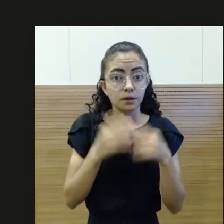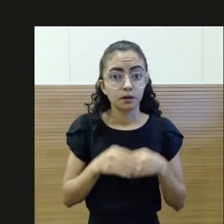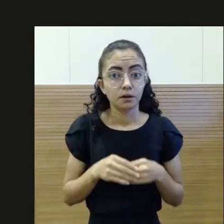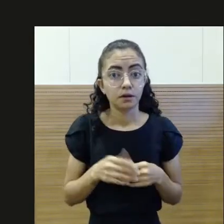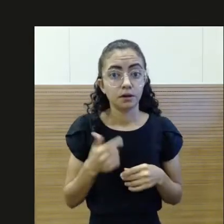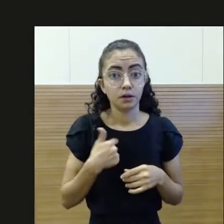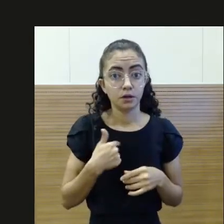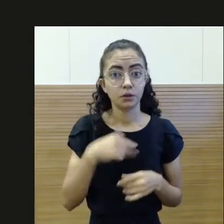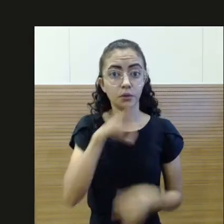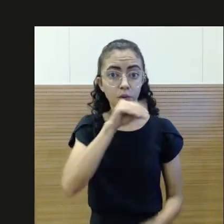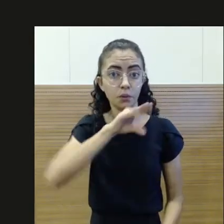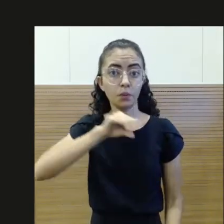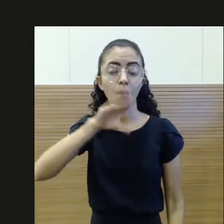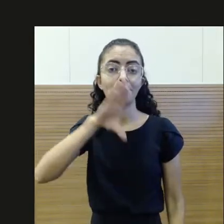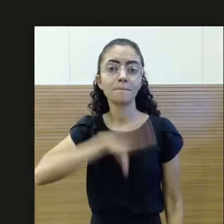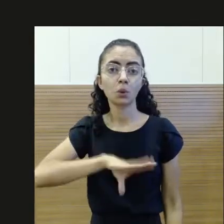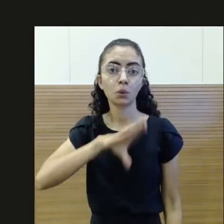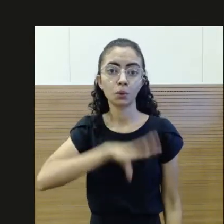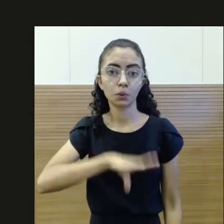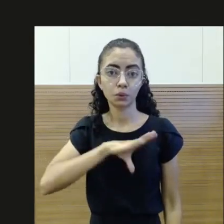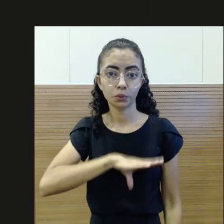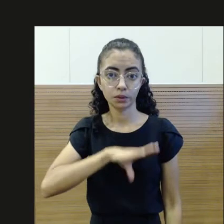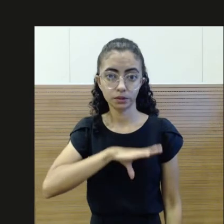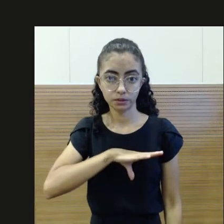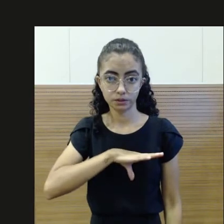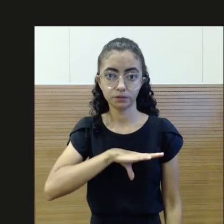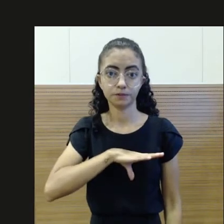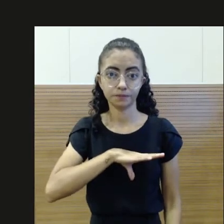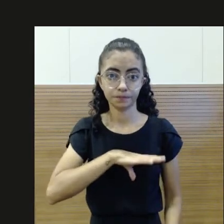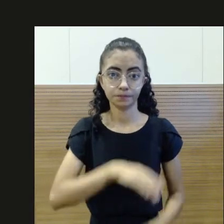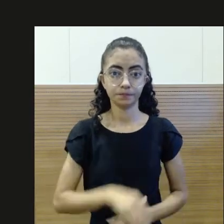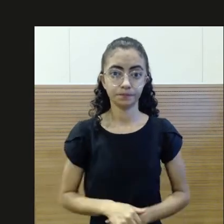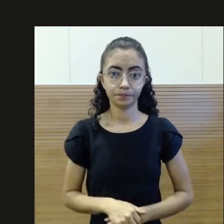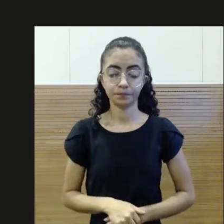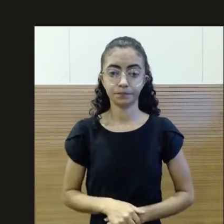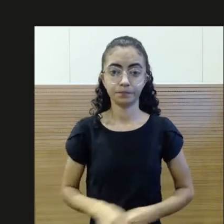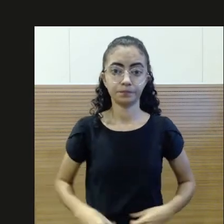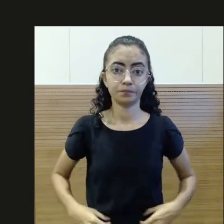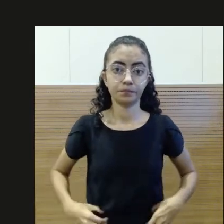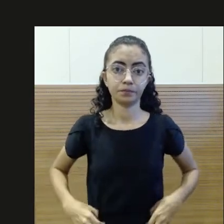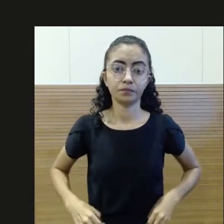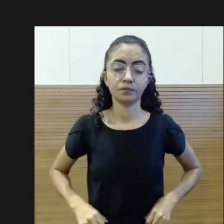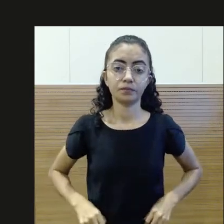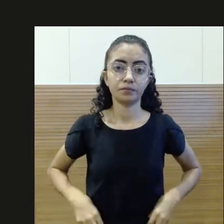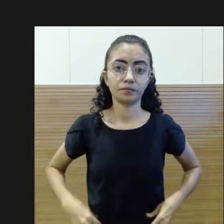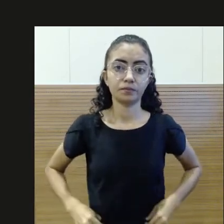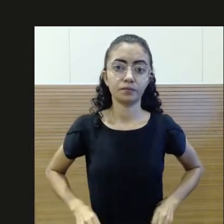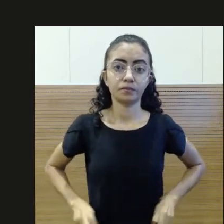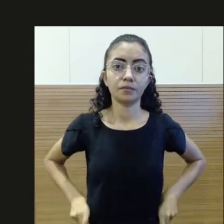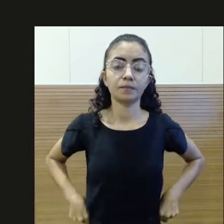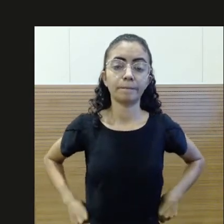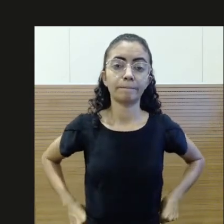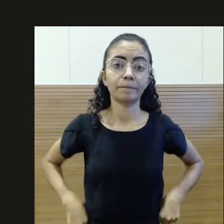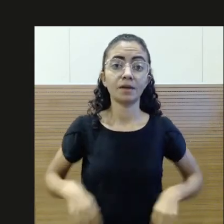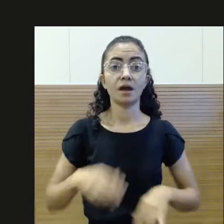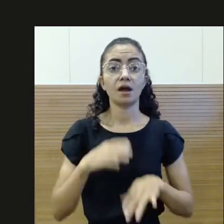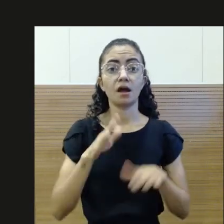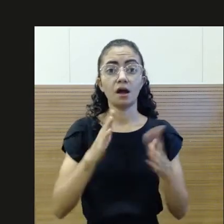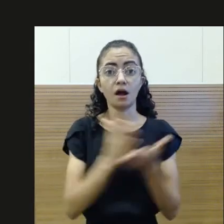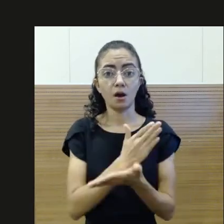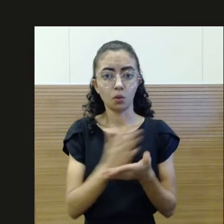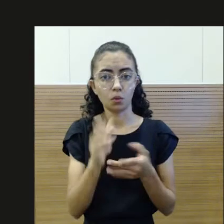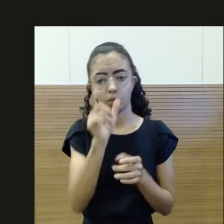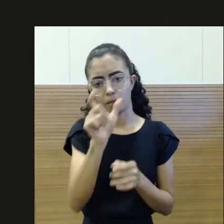falar em português, alguns slides estarão em espanhol, mas vou